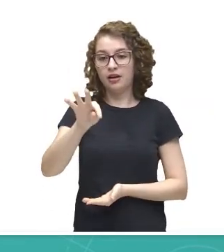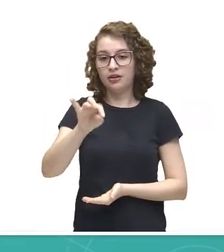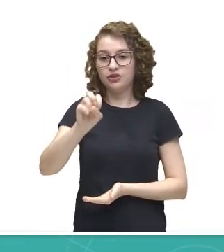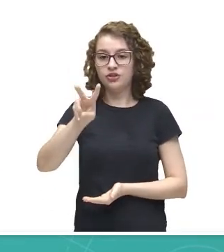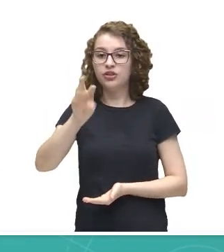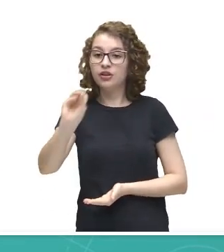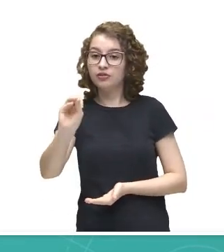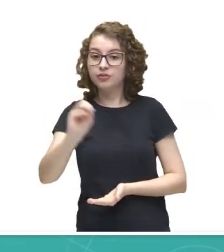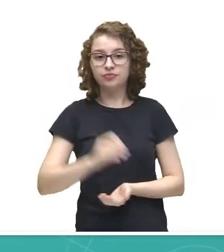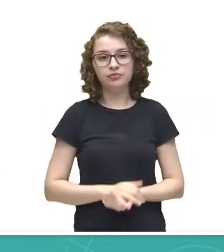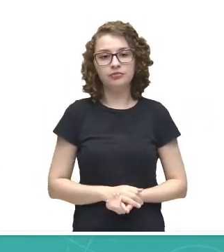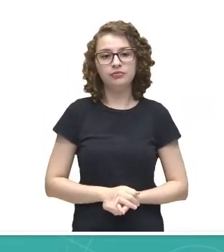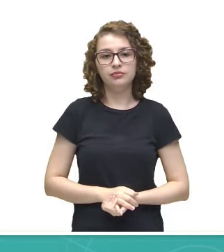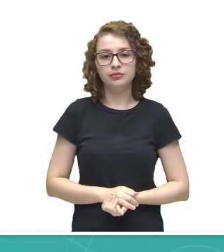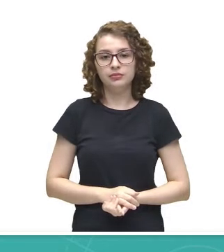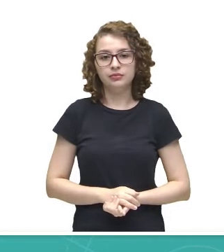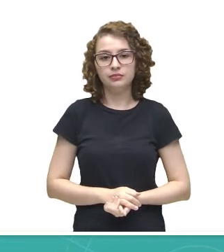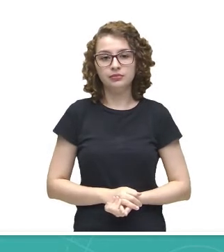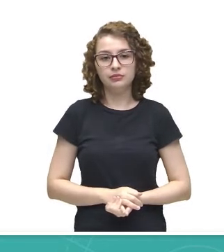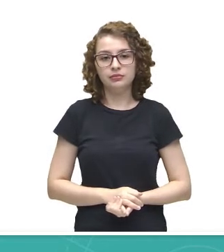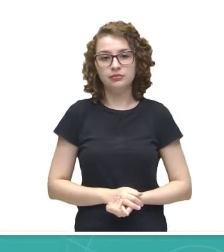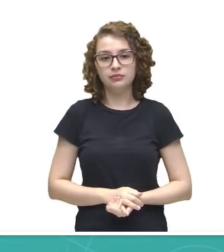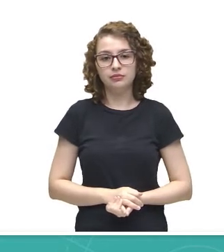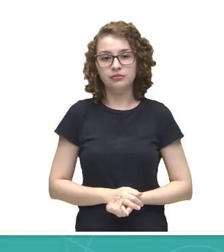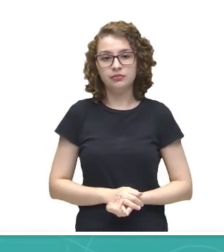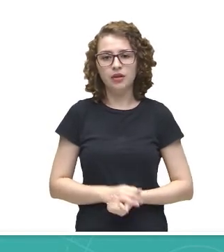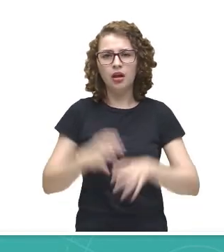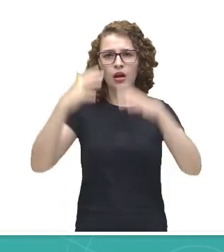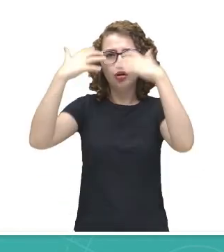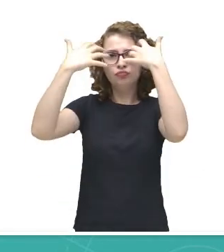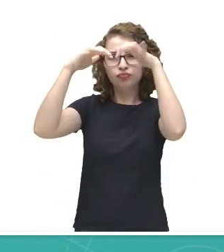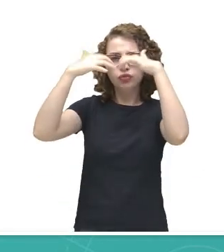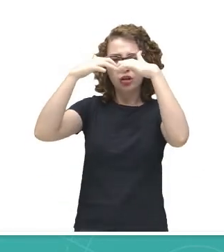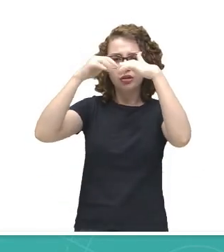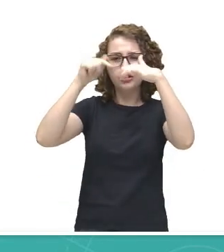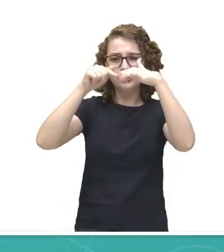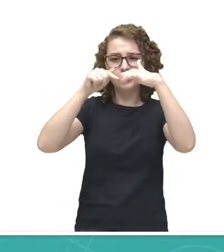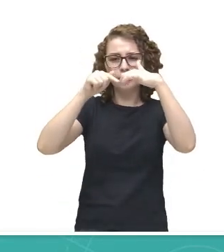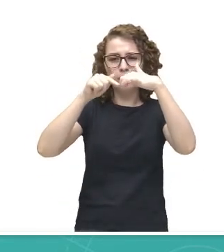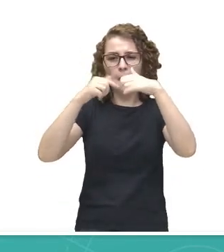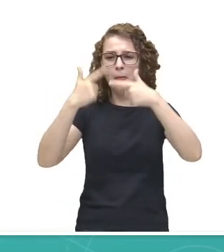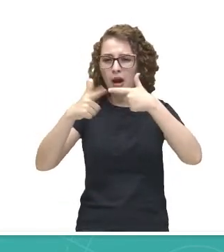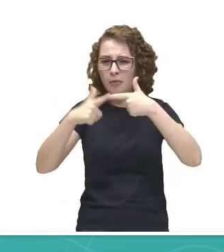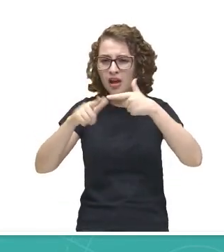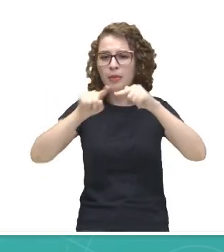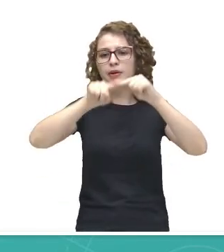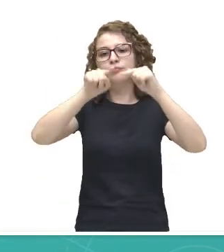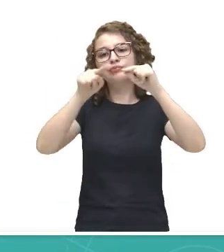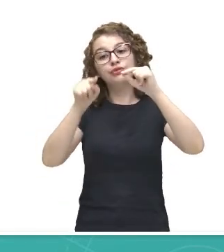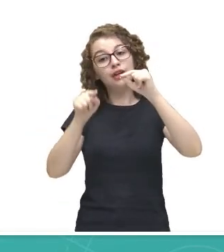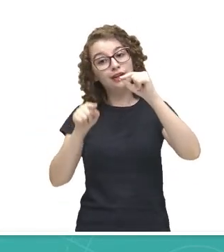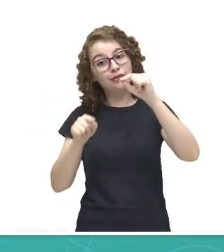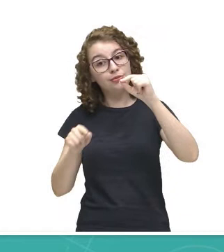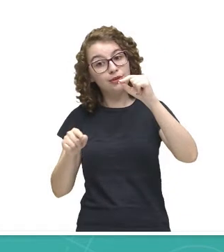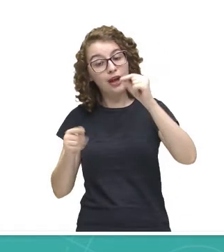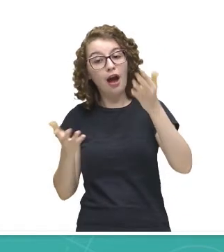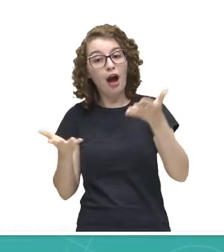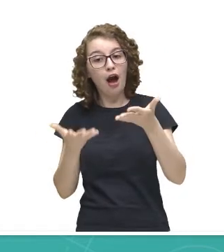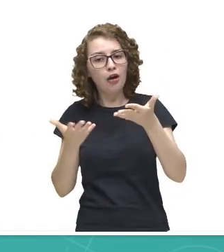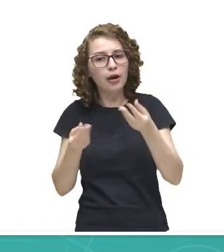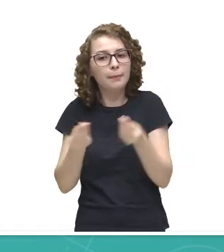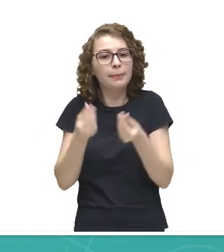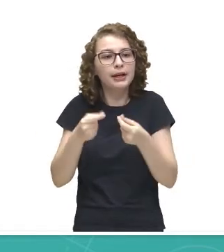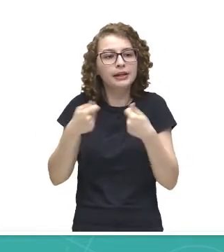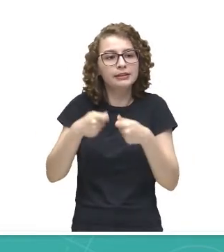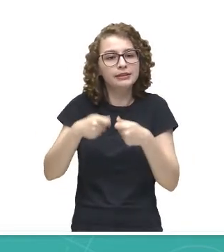Outros benefícios é a prevenção do declínio cognitivo, ou seja, sempre estar tá ali exercitando a memória, a